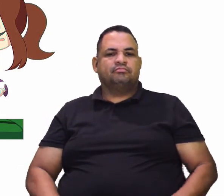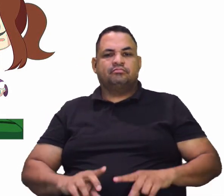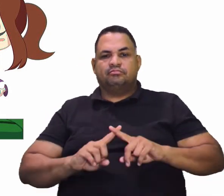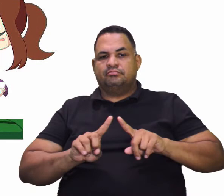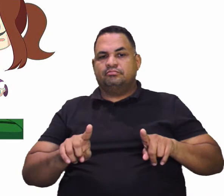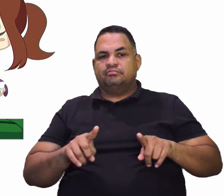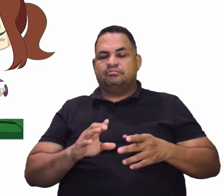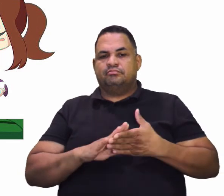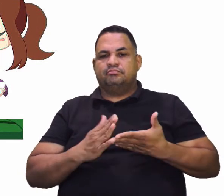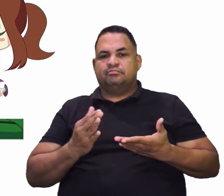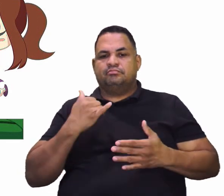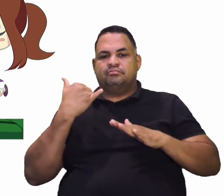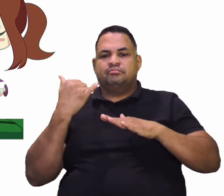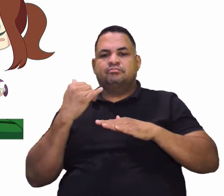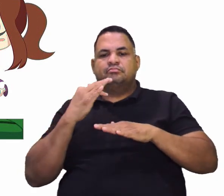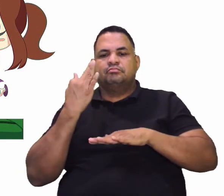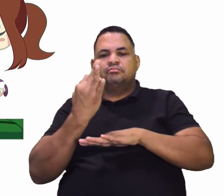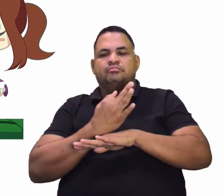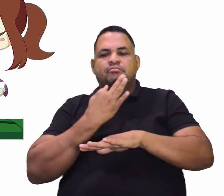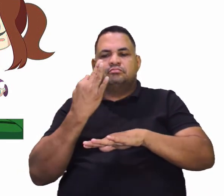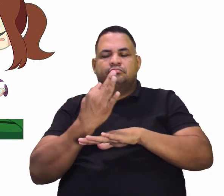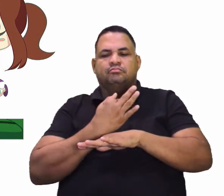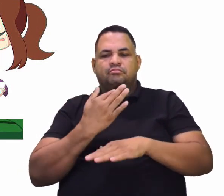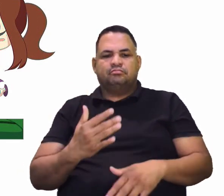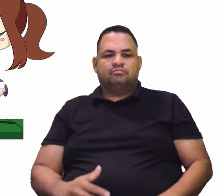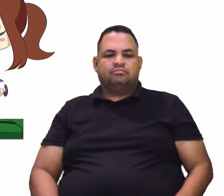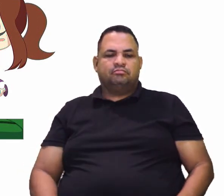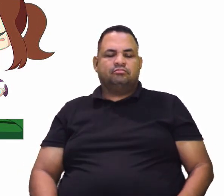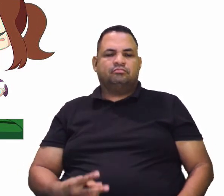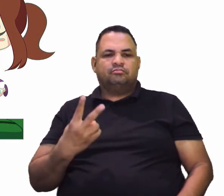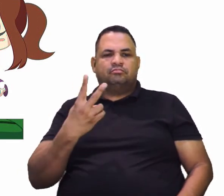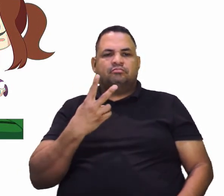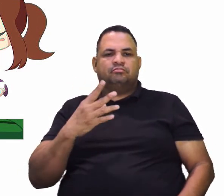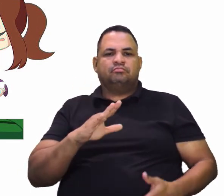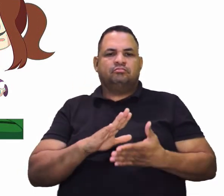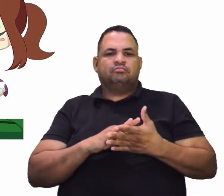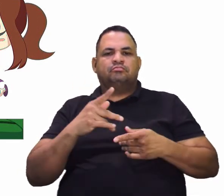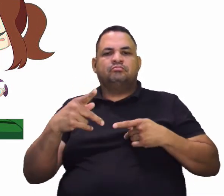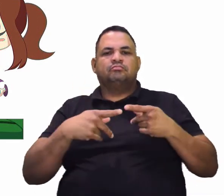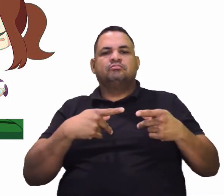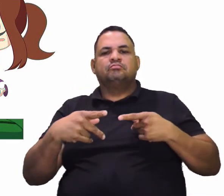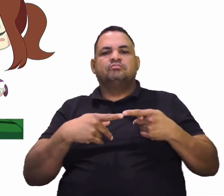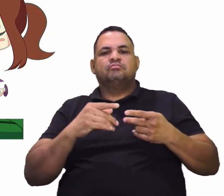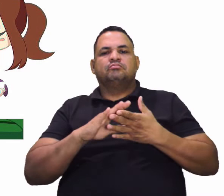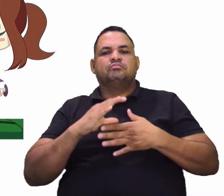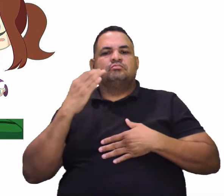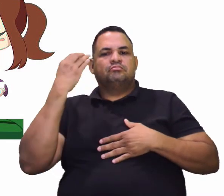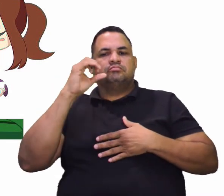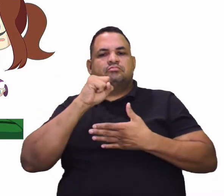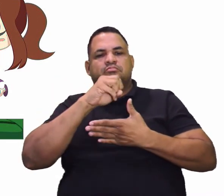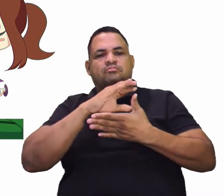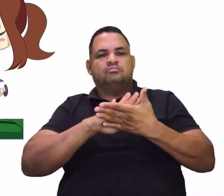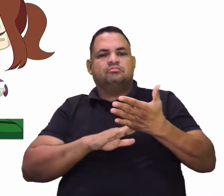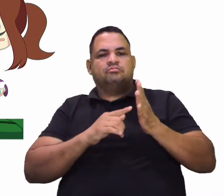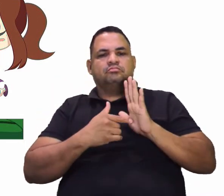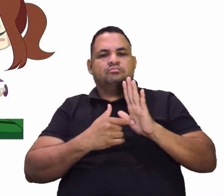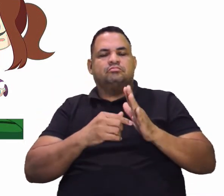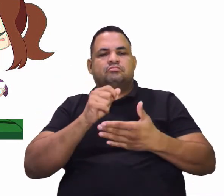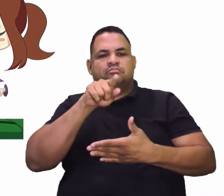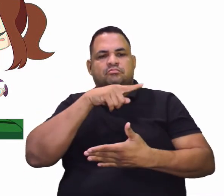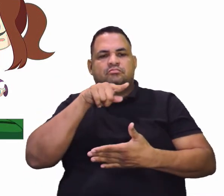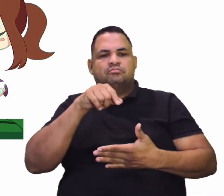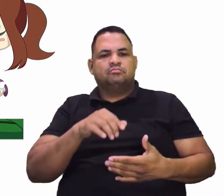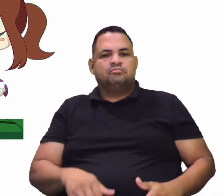Porém, isso é bem informal, que fique bem claro, tá? Na 2, quais são os planos do cantor? Mais de uma alternativa pode ser